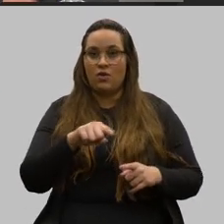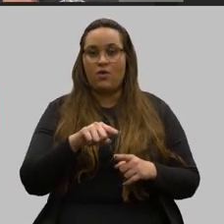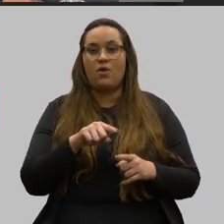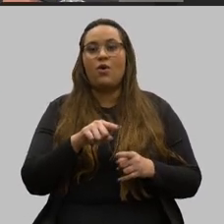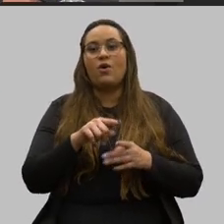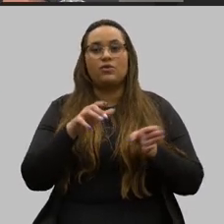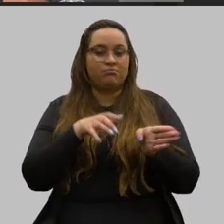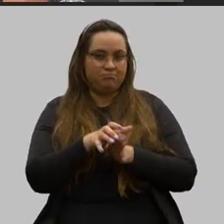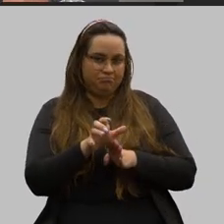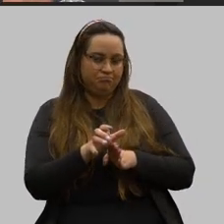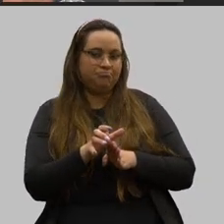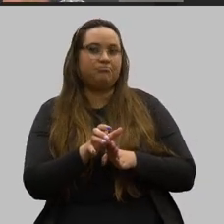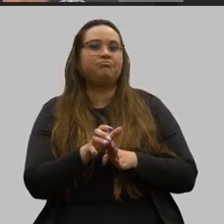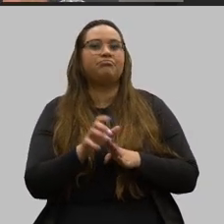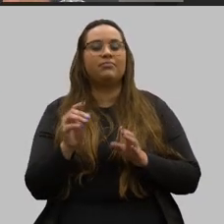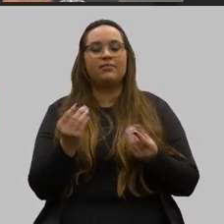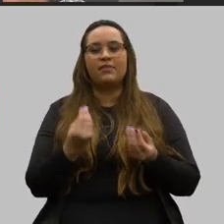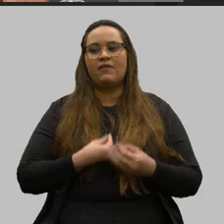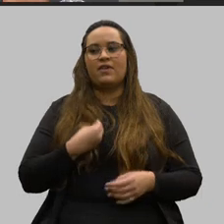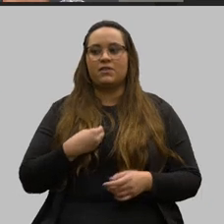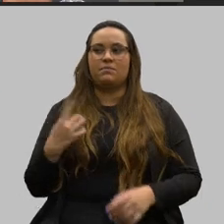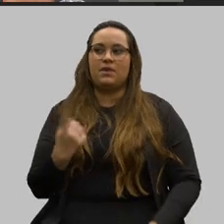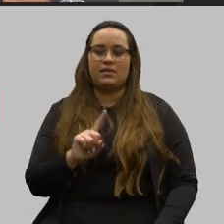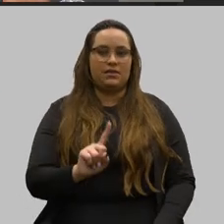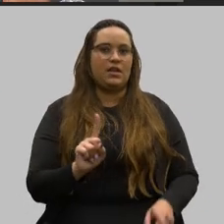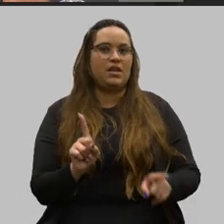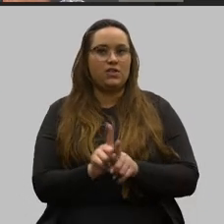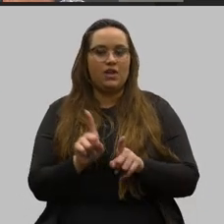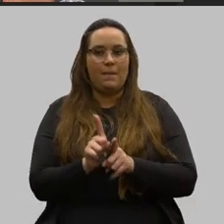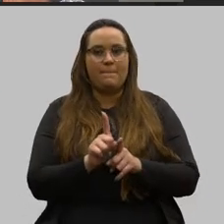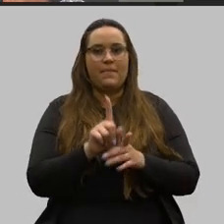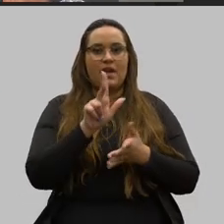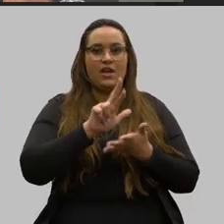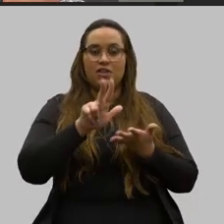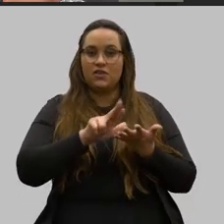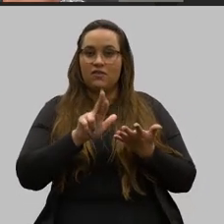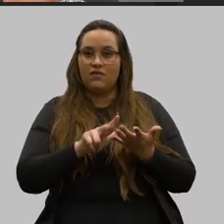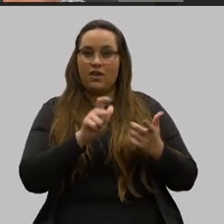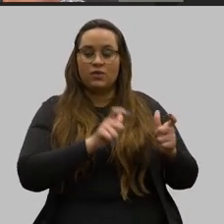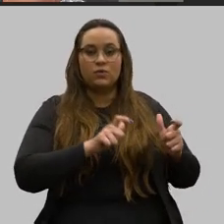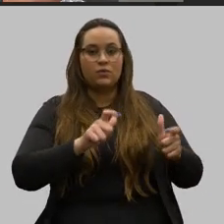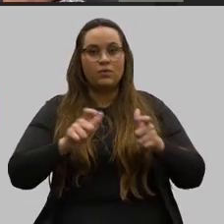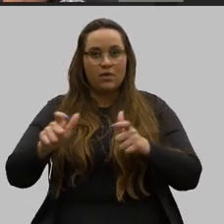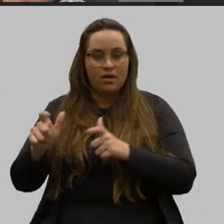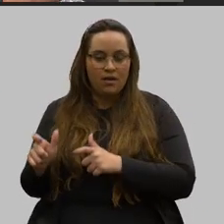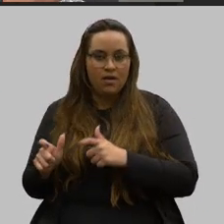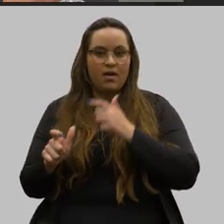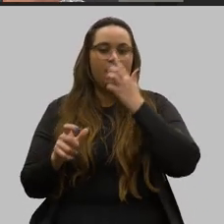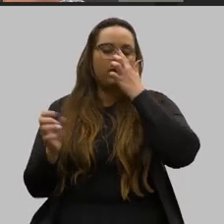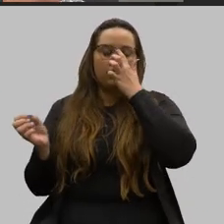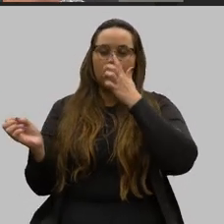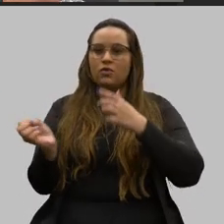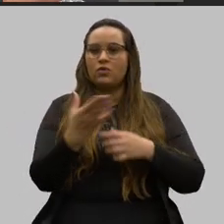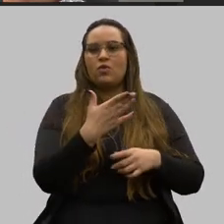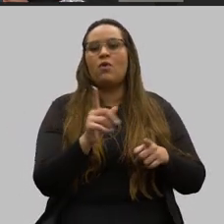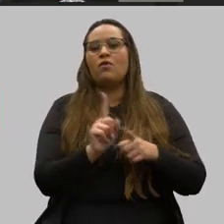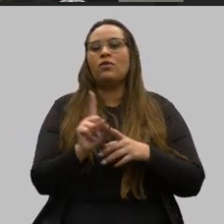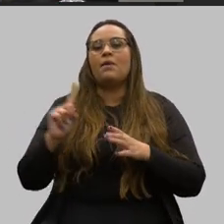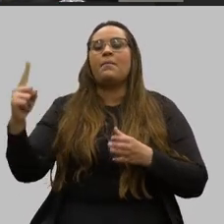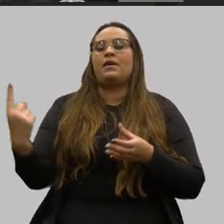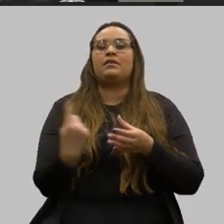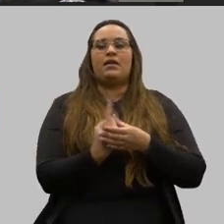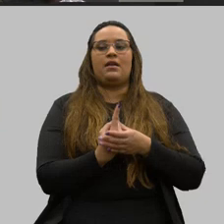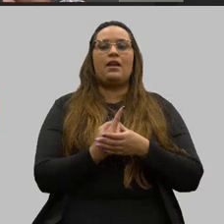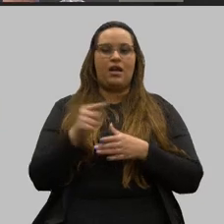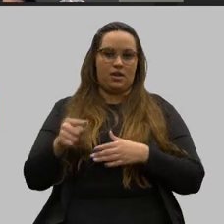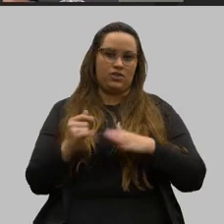faz a sua presença a sua orientação aos diversos militares em especial aos novos integrantes da instituição